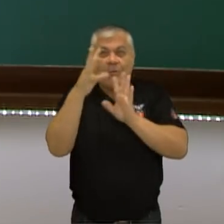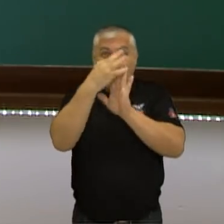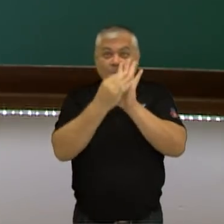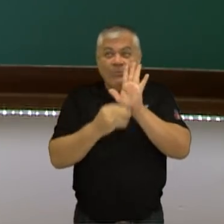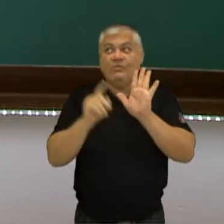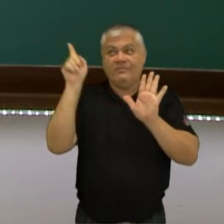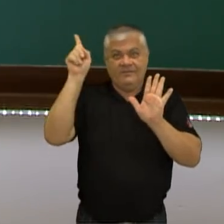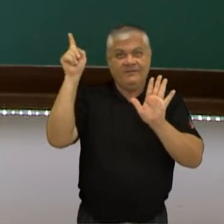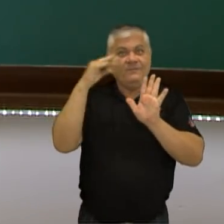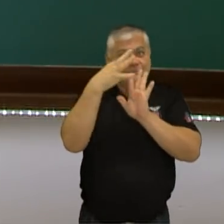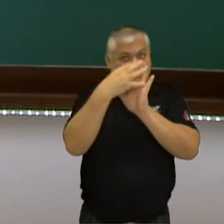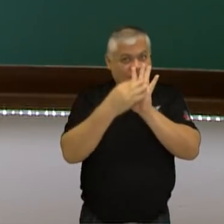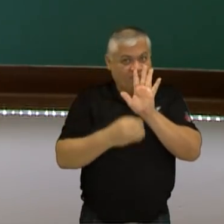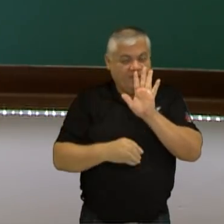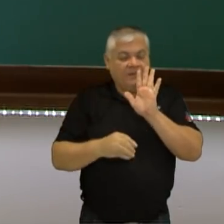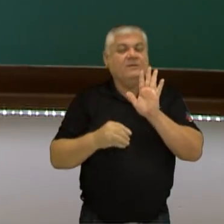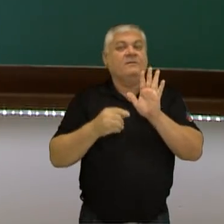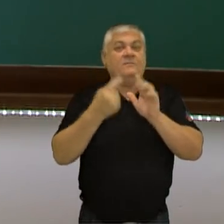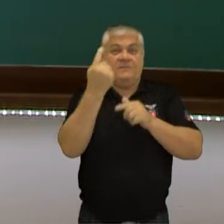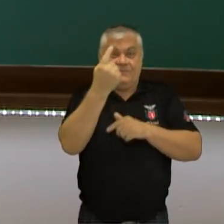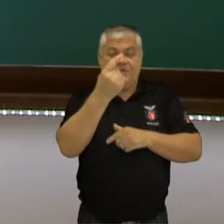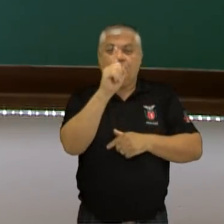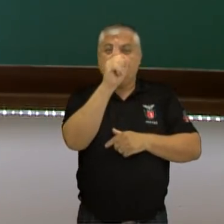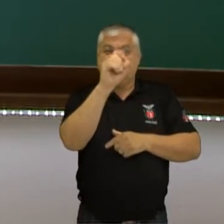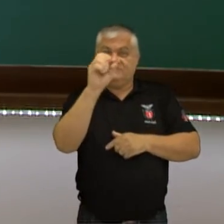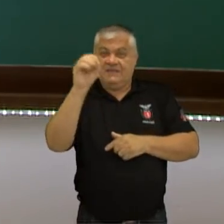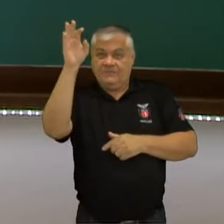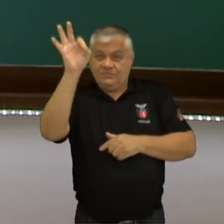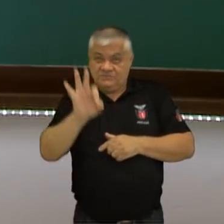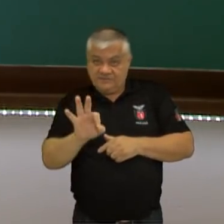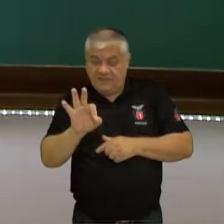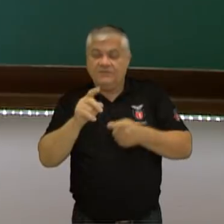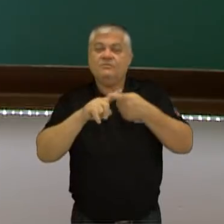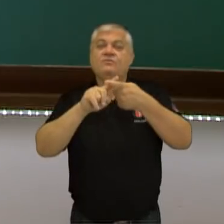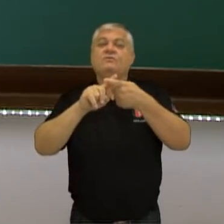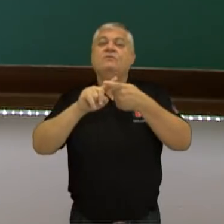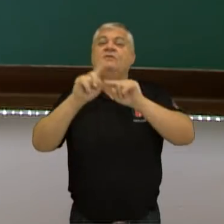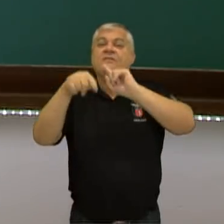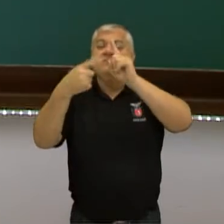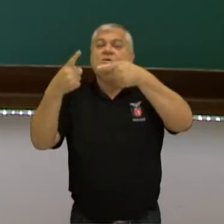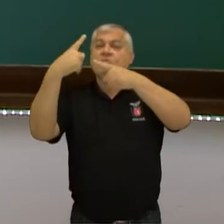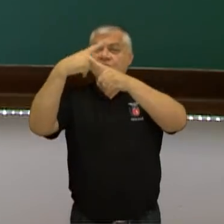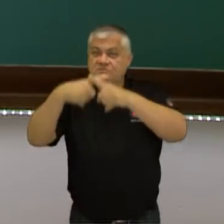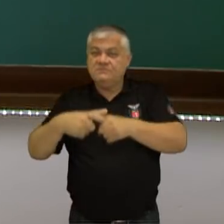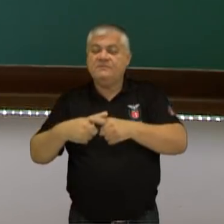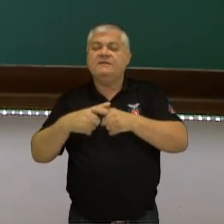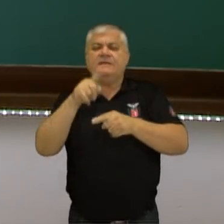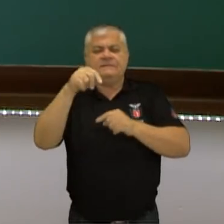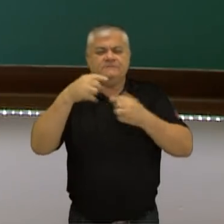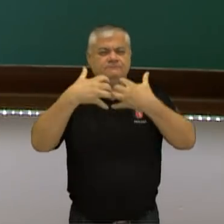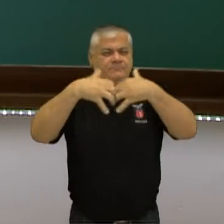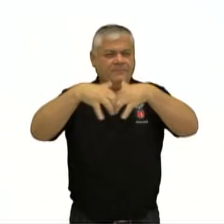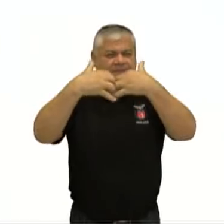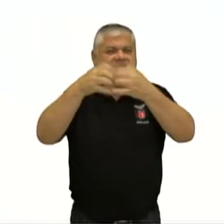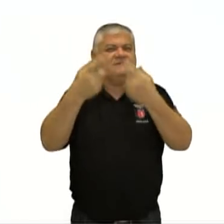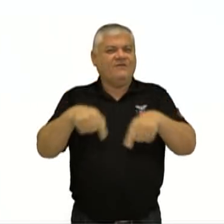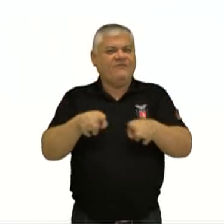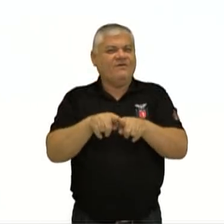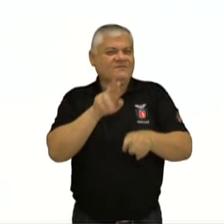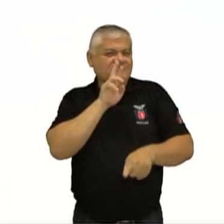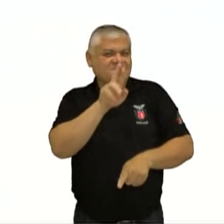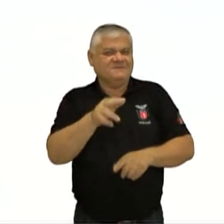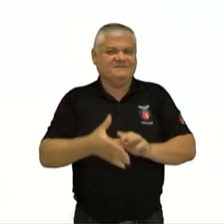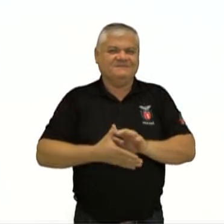adiantado para você. Vou dividir em 100 partes e vou multiplicar pelo total da porcentagem, que é 86. Pense um pouquinho e a gente já volta com a resposta.